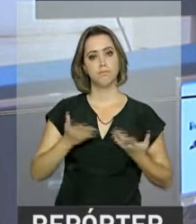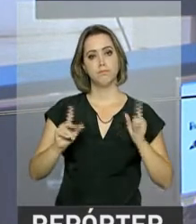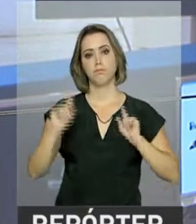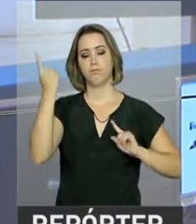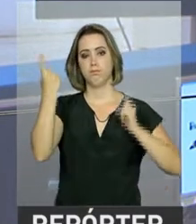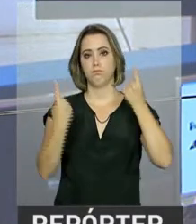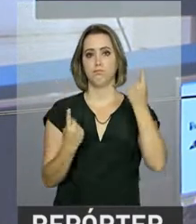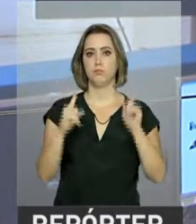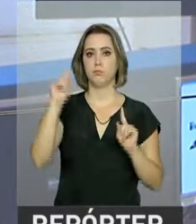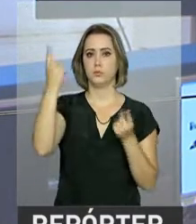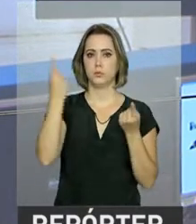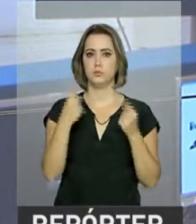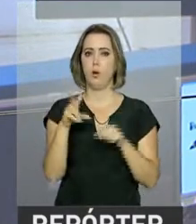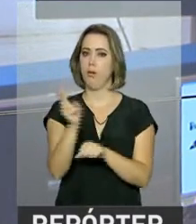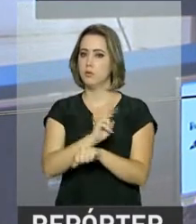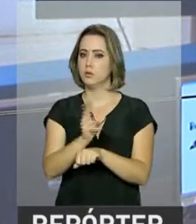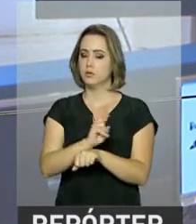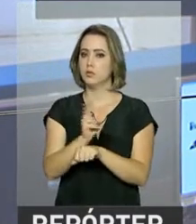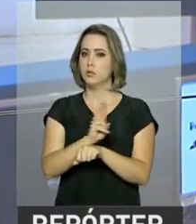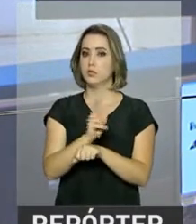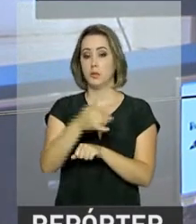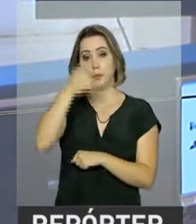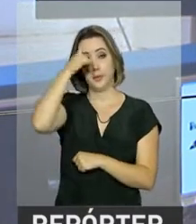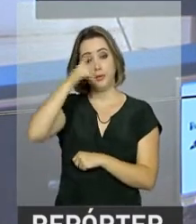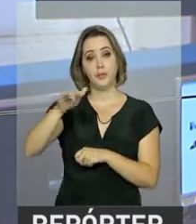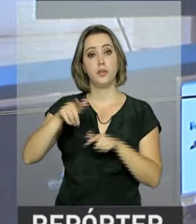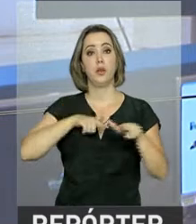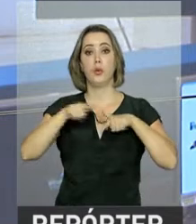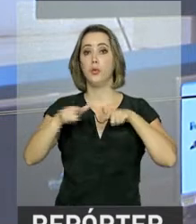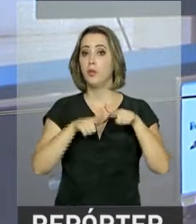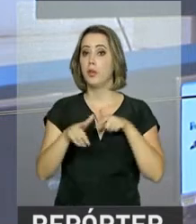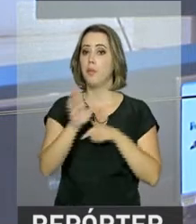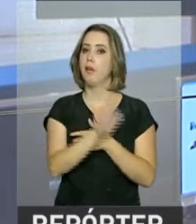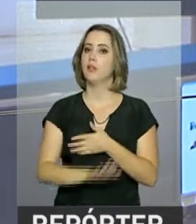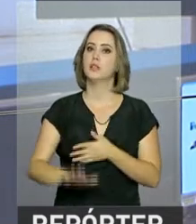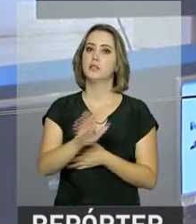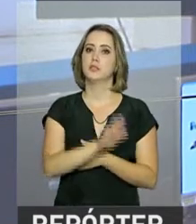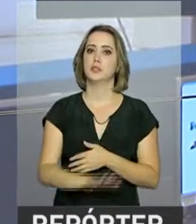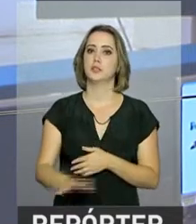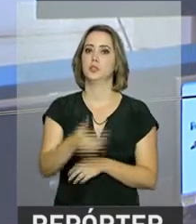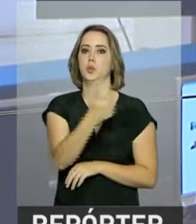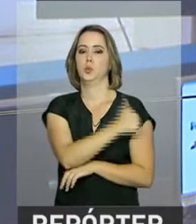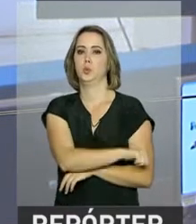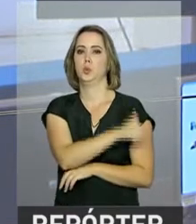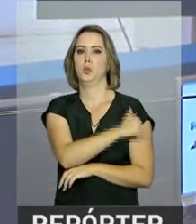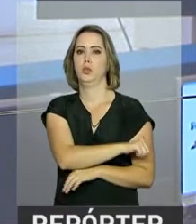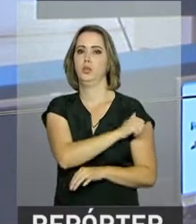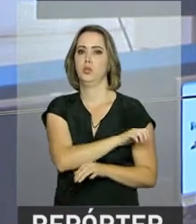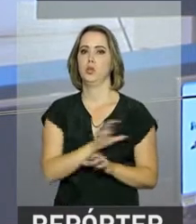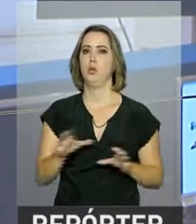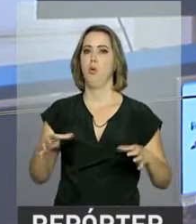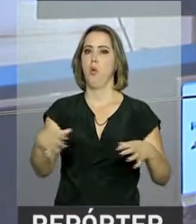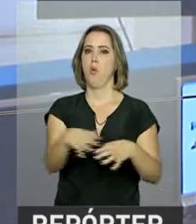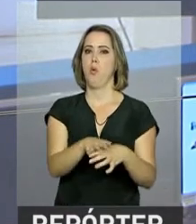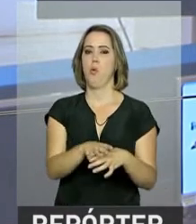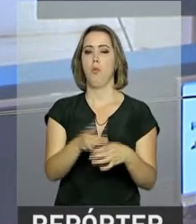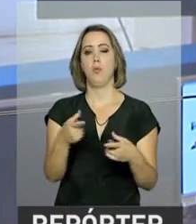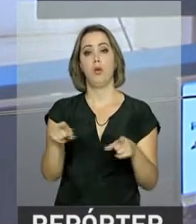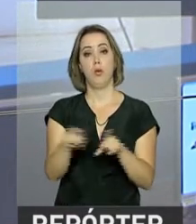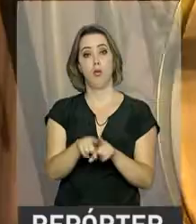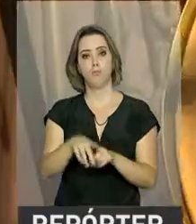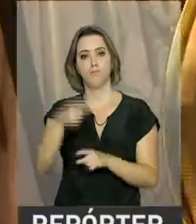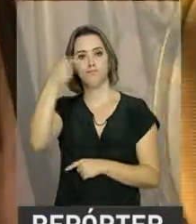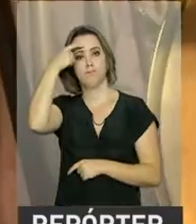na fiscalização contra o trabalho infantil. No Rio de Janeiro, o bloco Catalatas conscientizou o pessoal com bastante